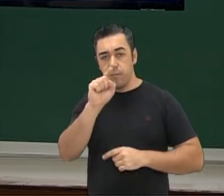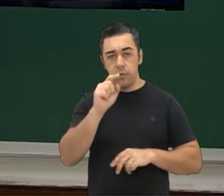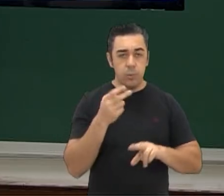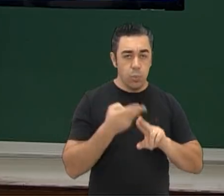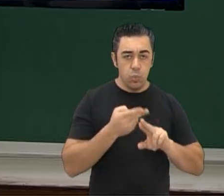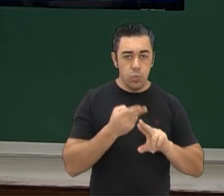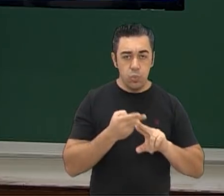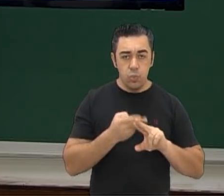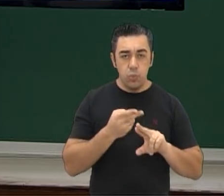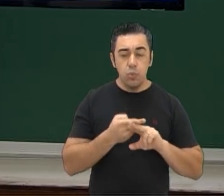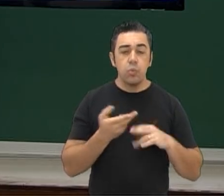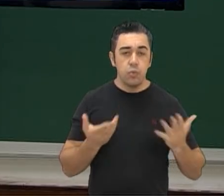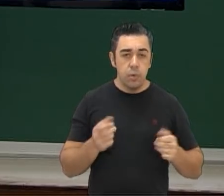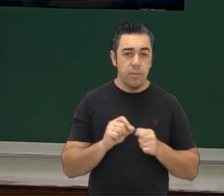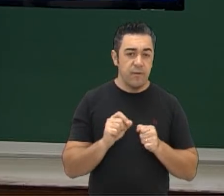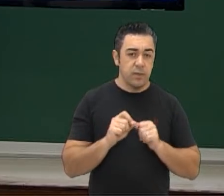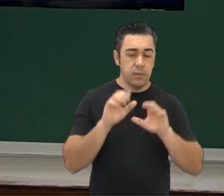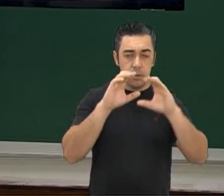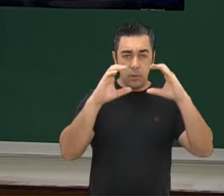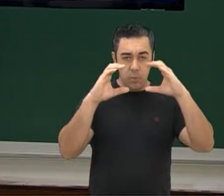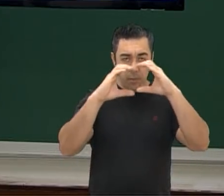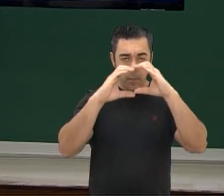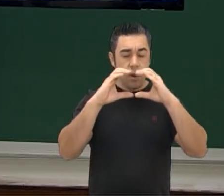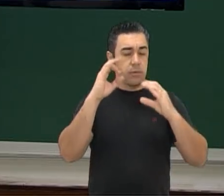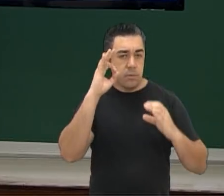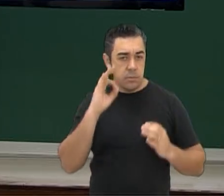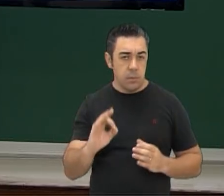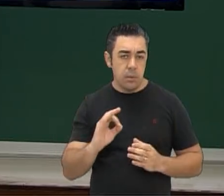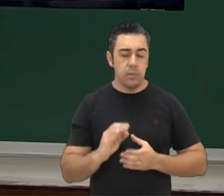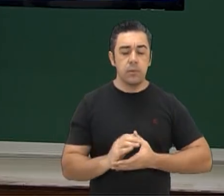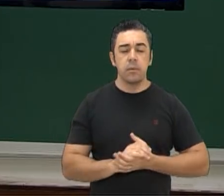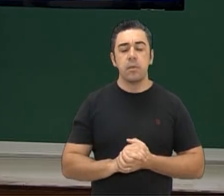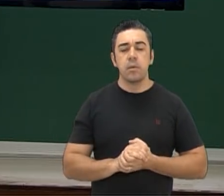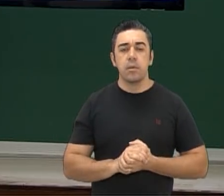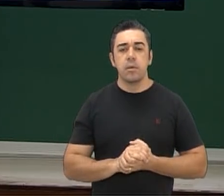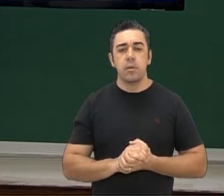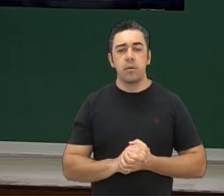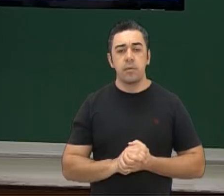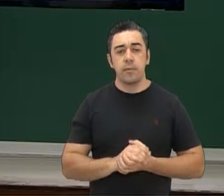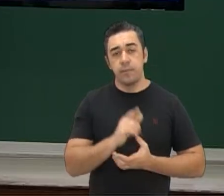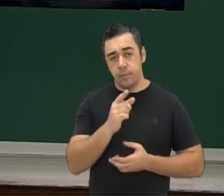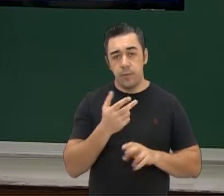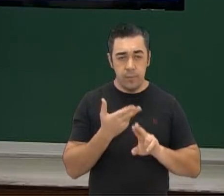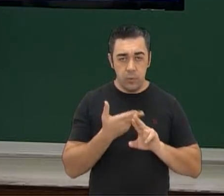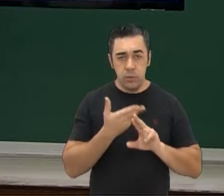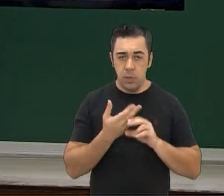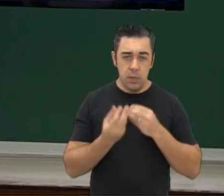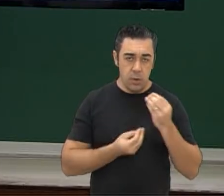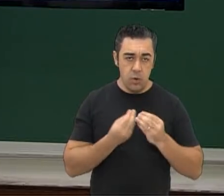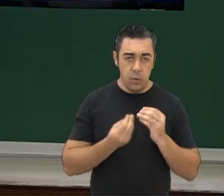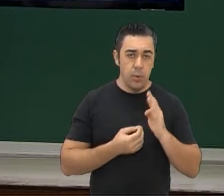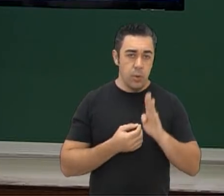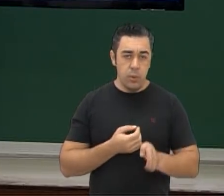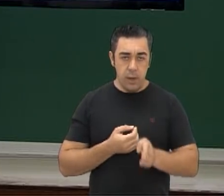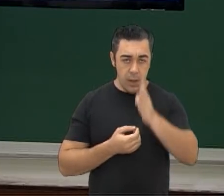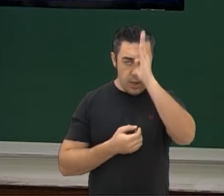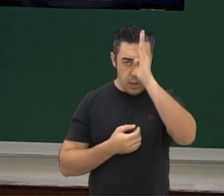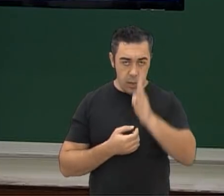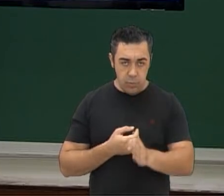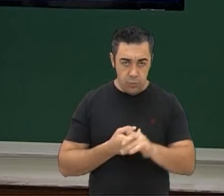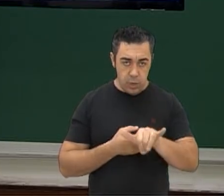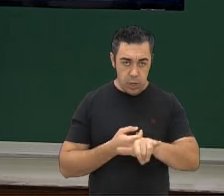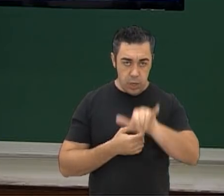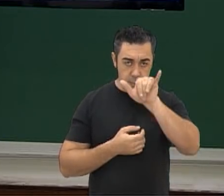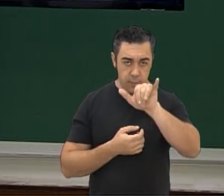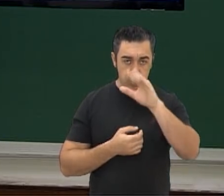usou para completar a figura em relação ao eixo Y. Então, você vai utilizar o eixo Y e